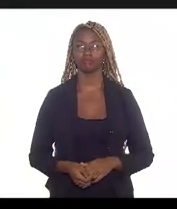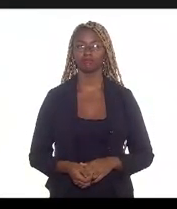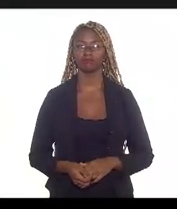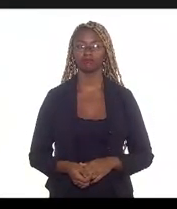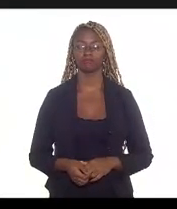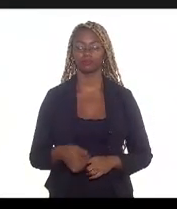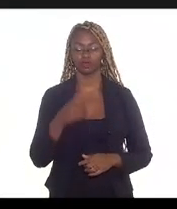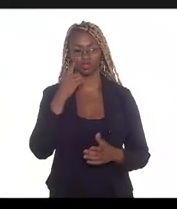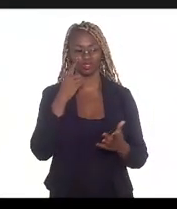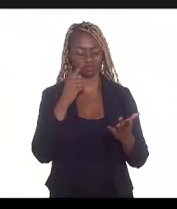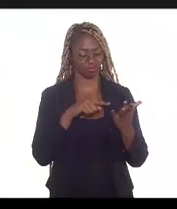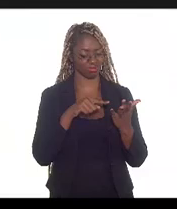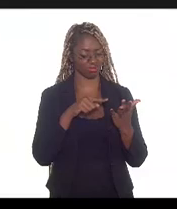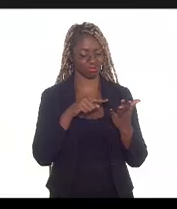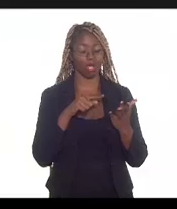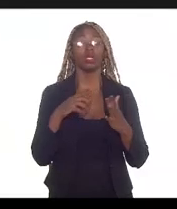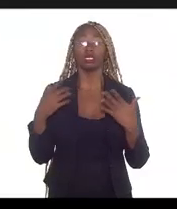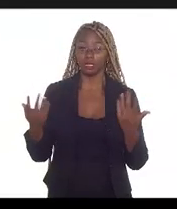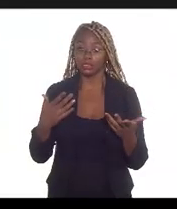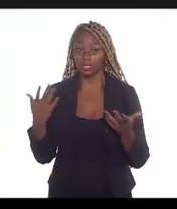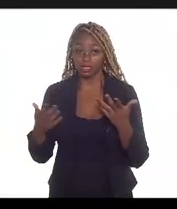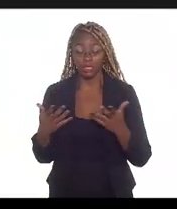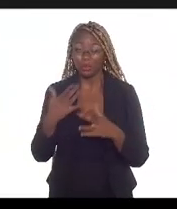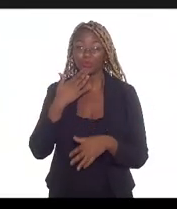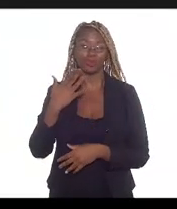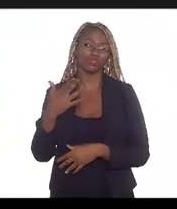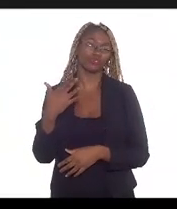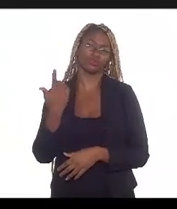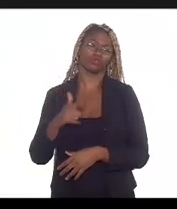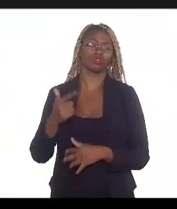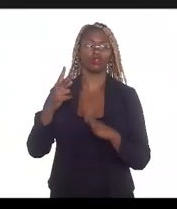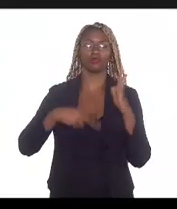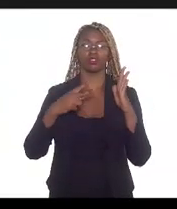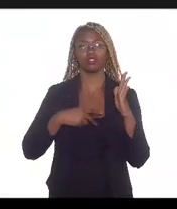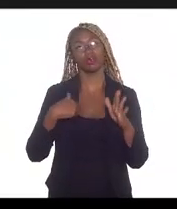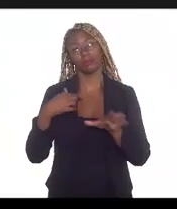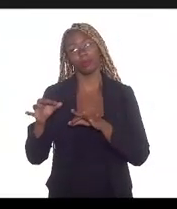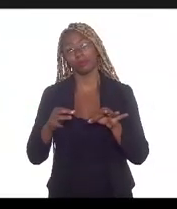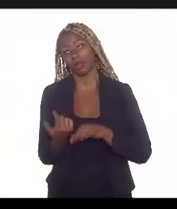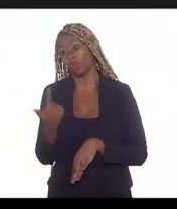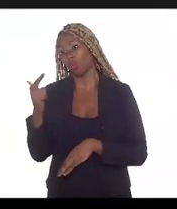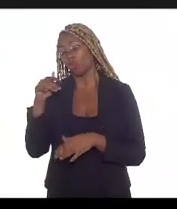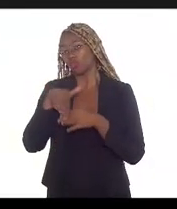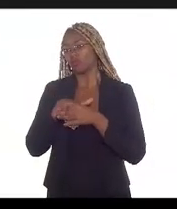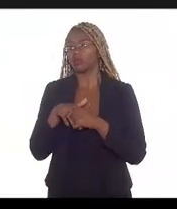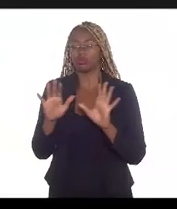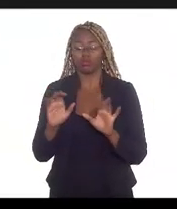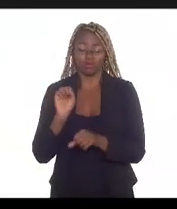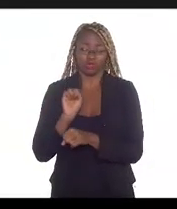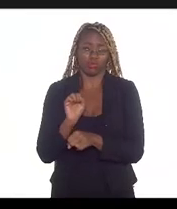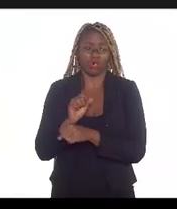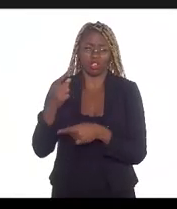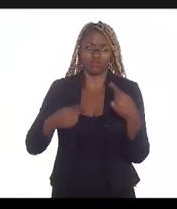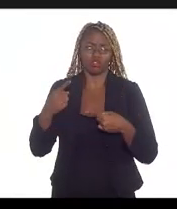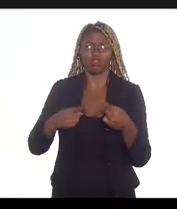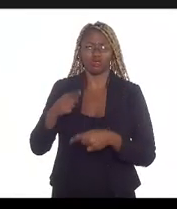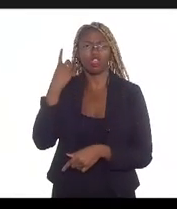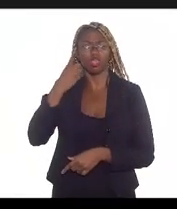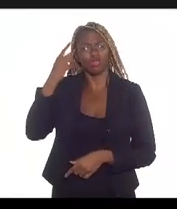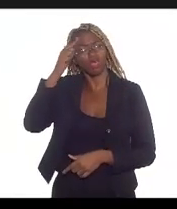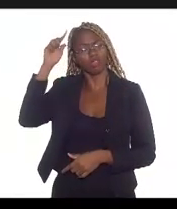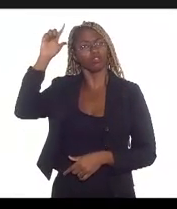deixa eu ver. Então, como foi feito o pedido de vistas, eu até tinha preparado um outro voto, eu vou aguardar a discussão do deputado Luiz Paulo. Deputado